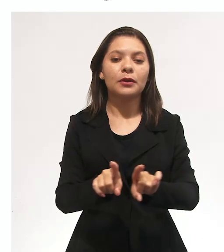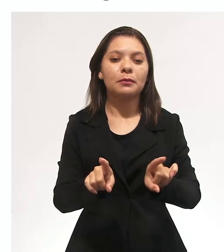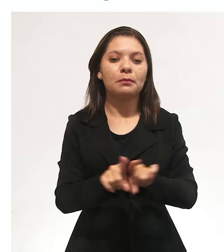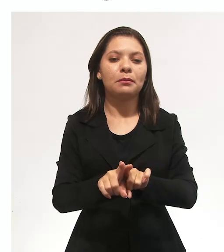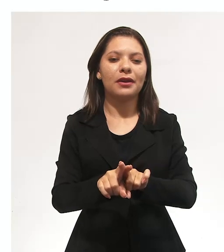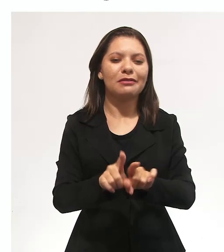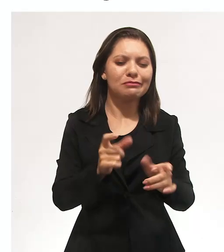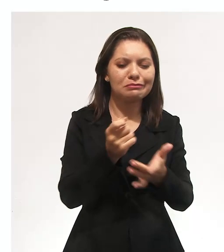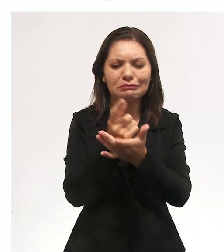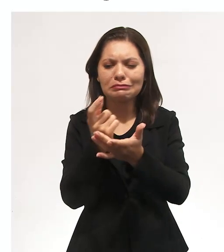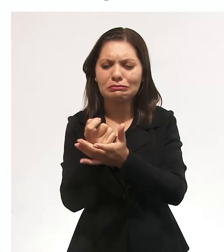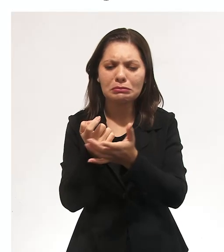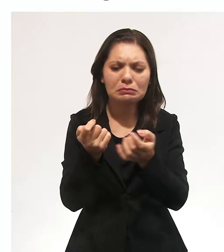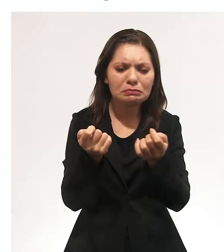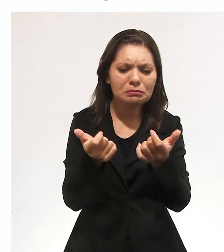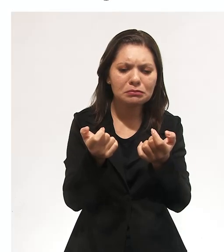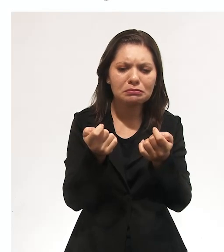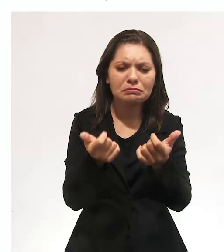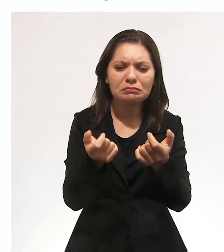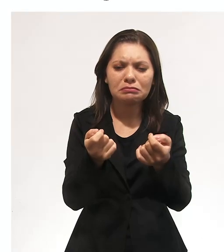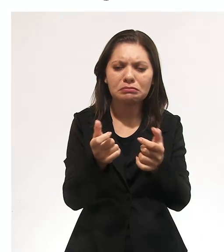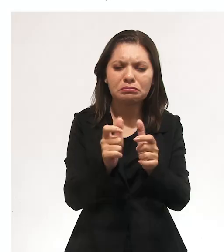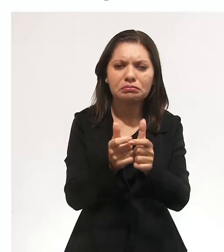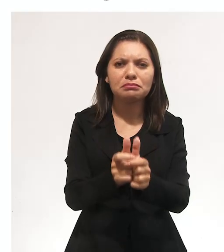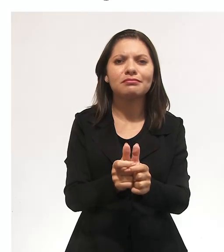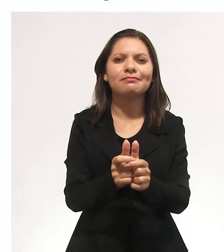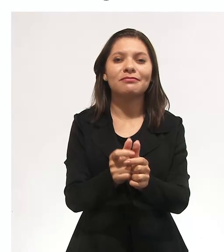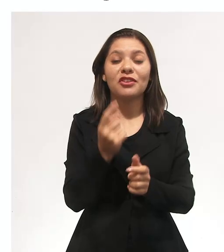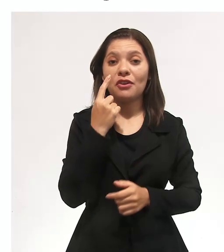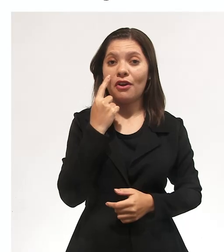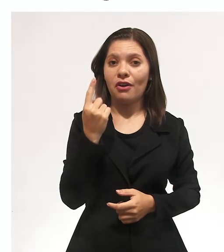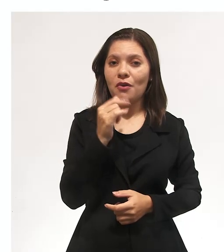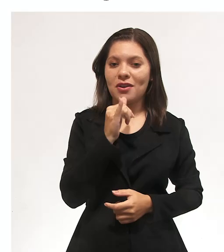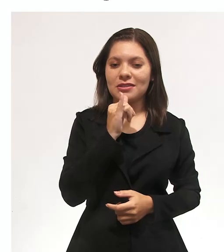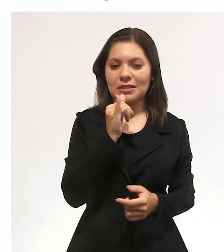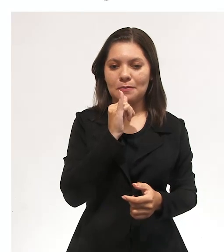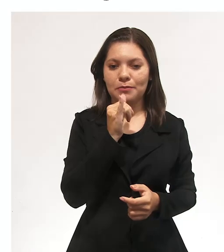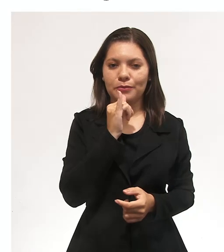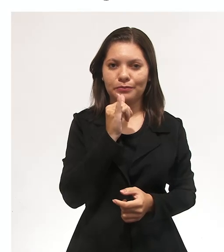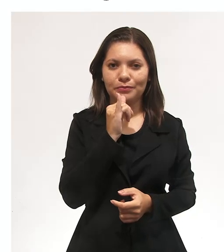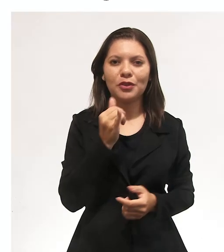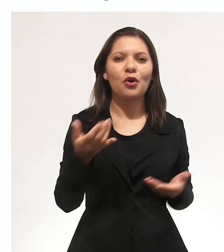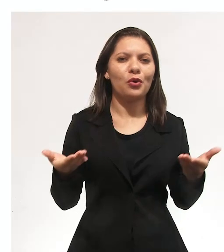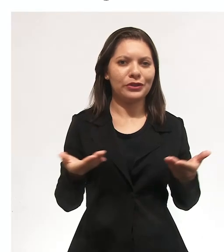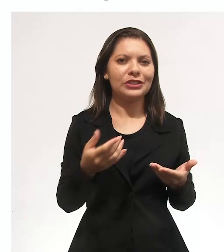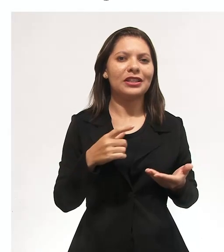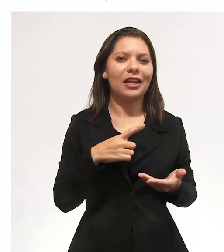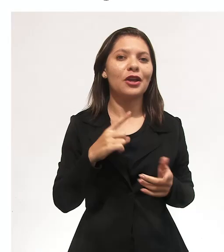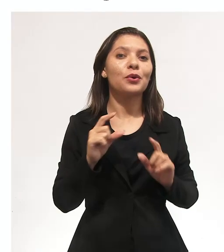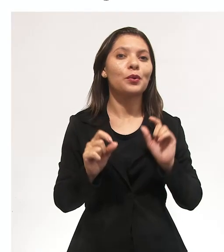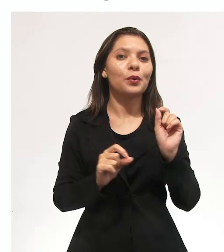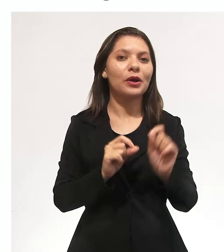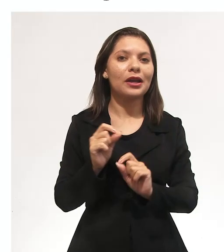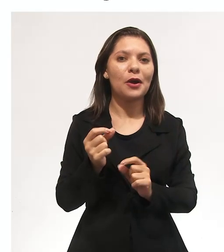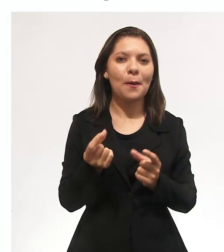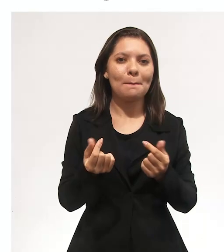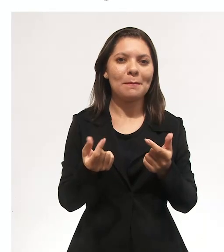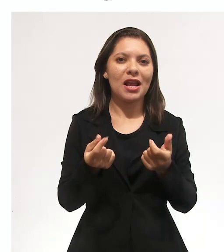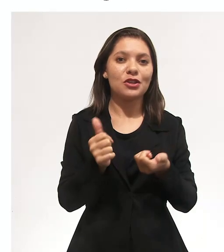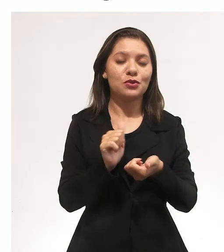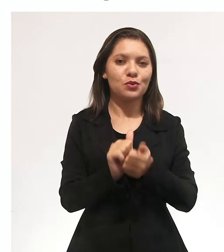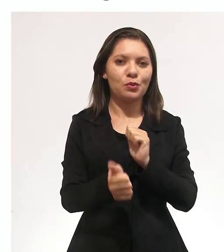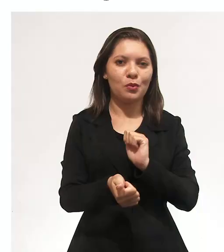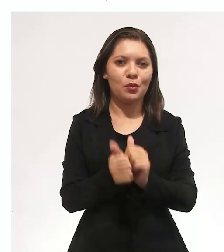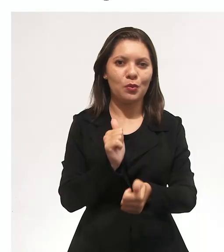compra. Veja, um exemplo aqui que eu trouxe para vocês da nossa atualidade é que o preço do